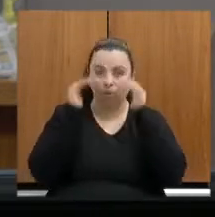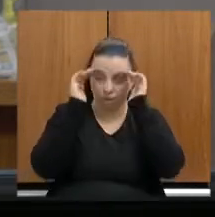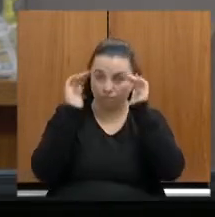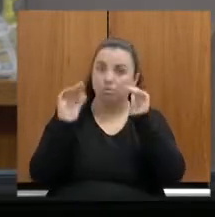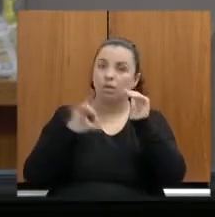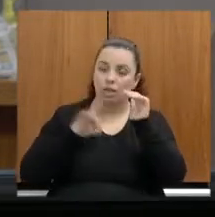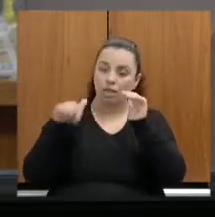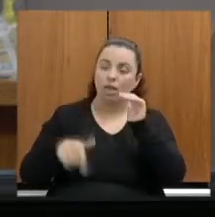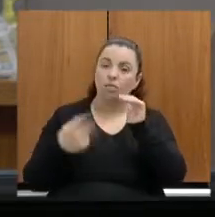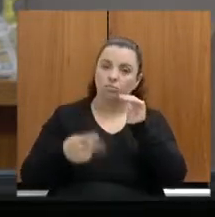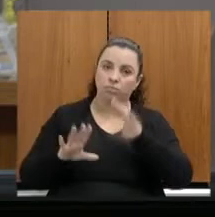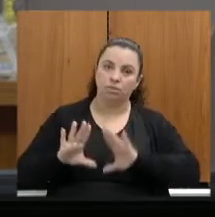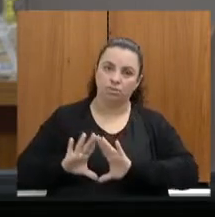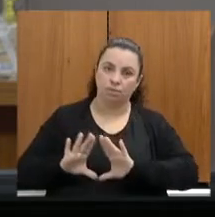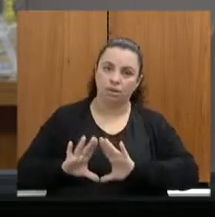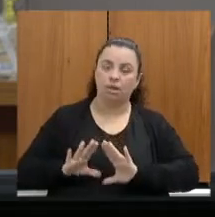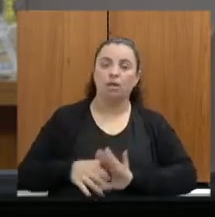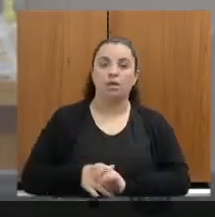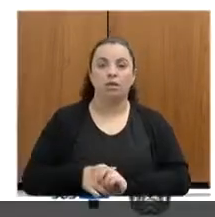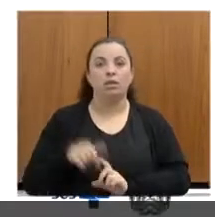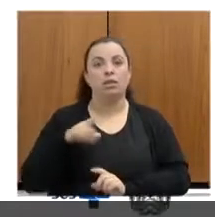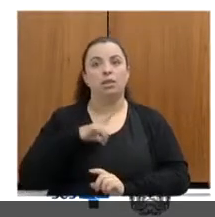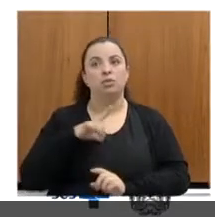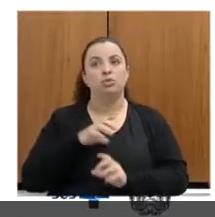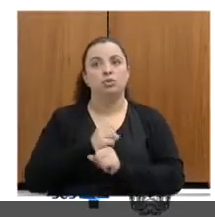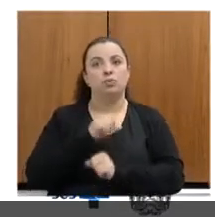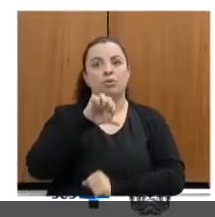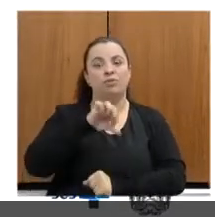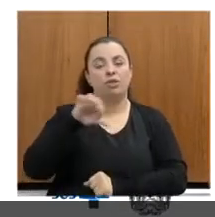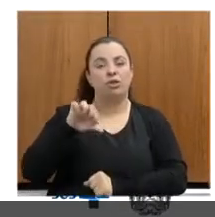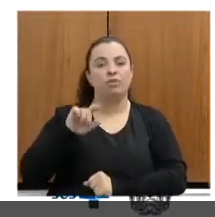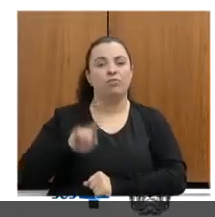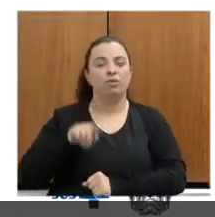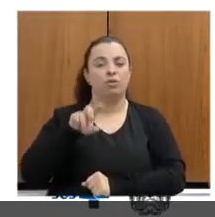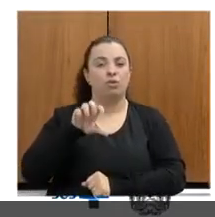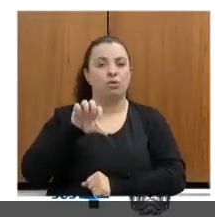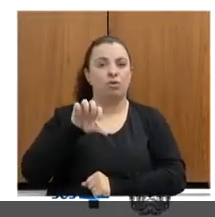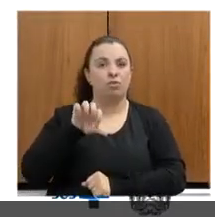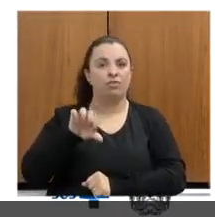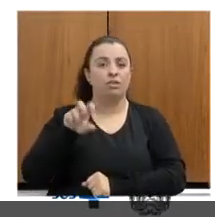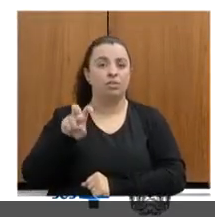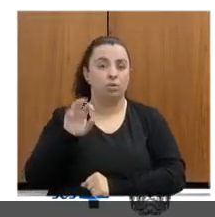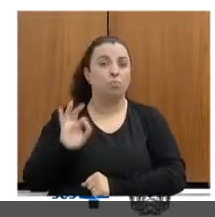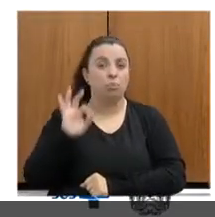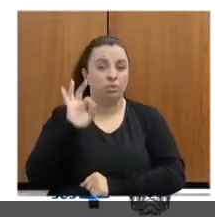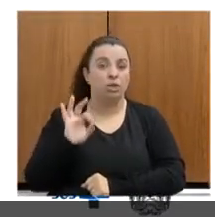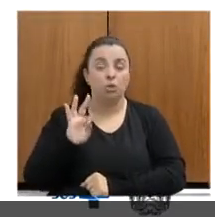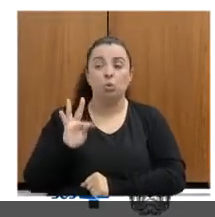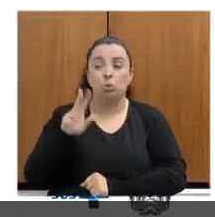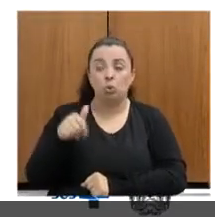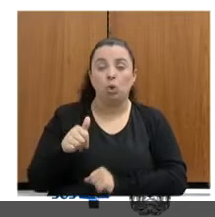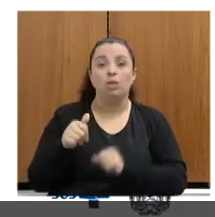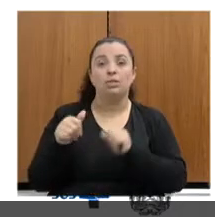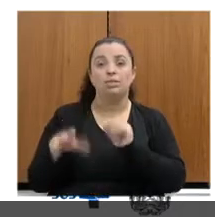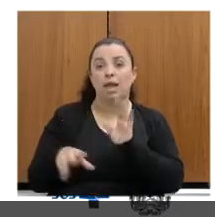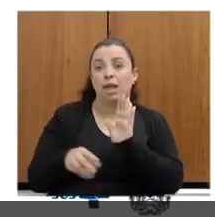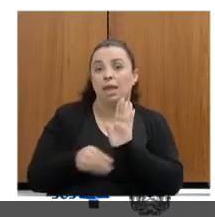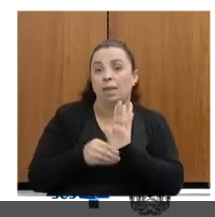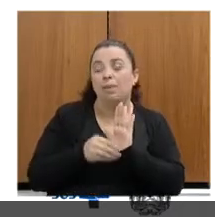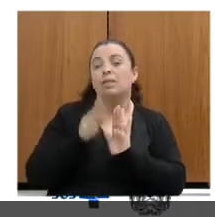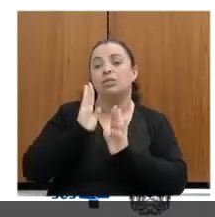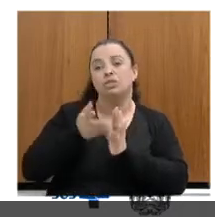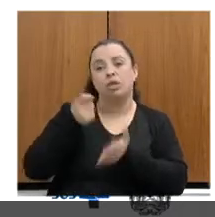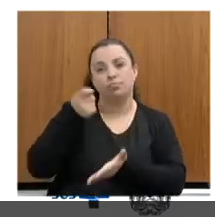a Assembleia Então 99,95 por cento das emendas e positivas deste ano já foram